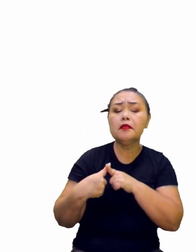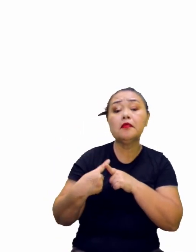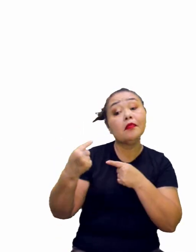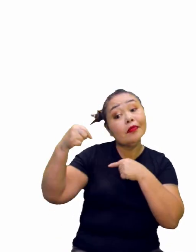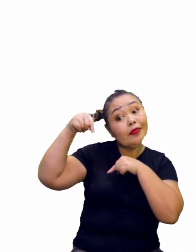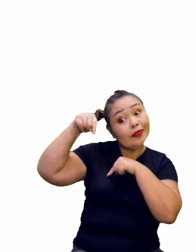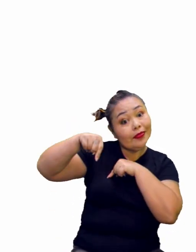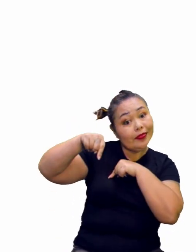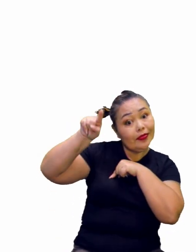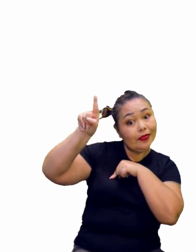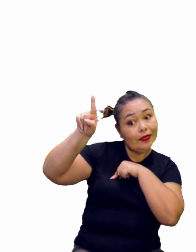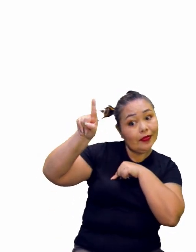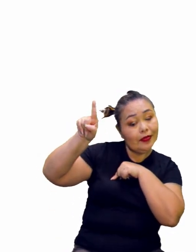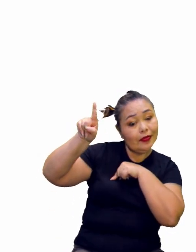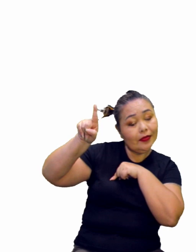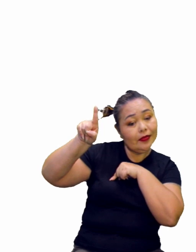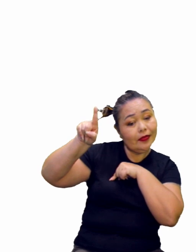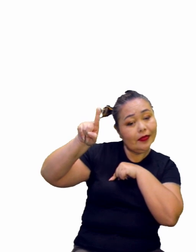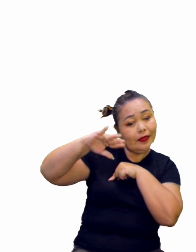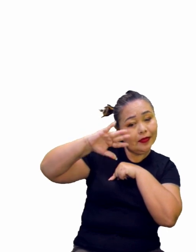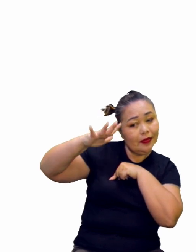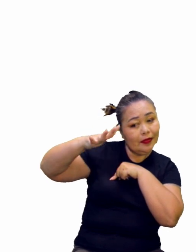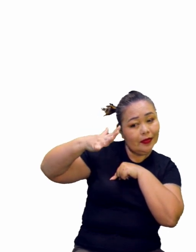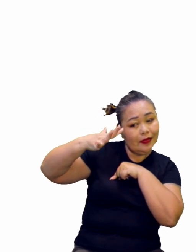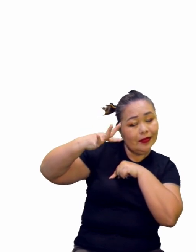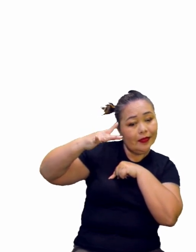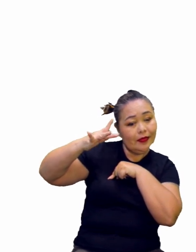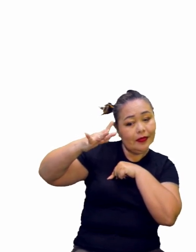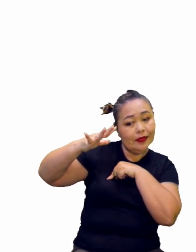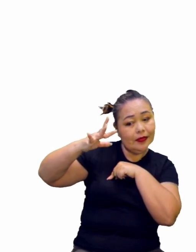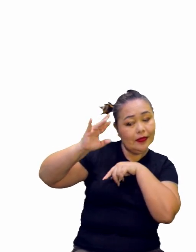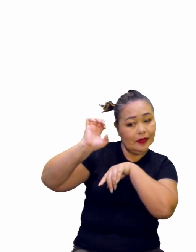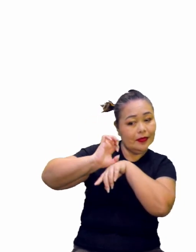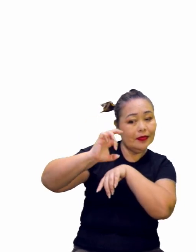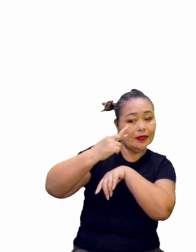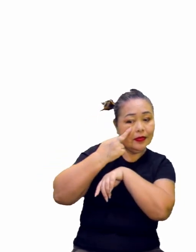ó, bem nessa regiãozinha aqui.